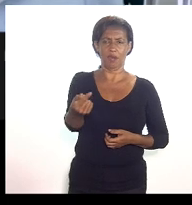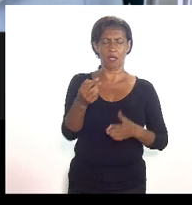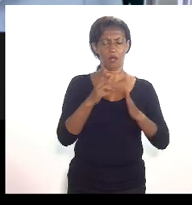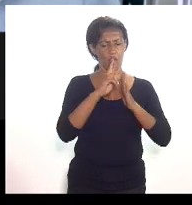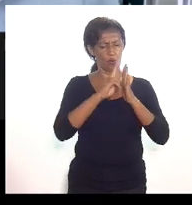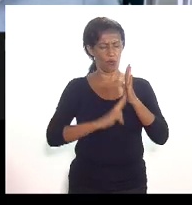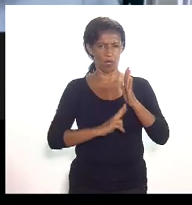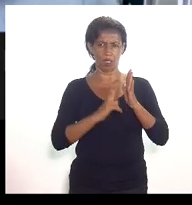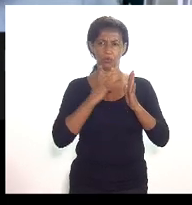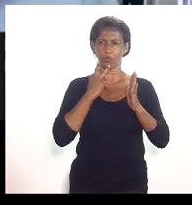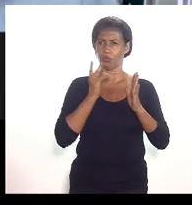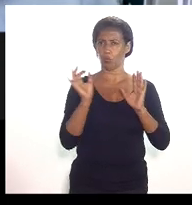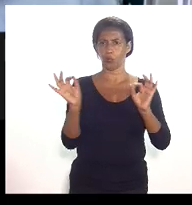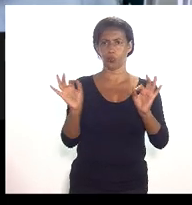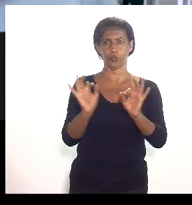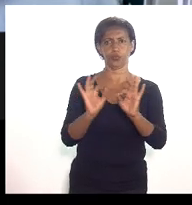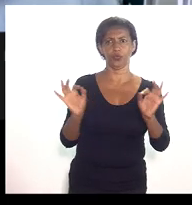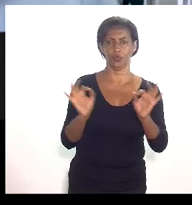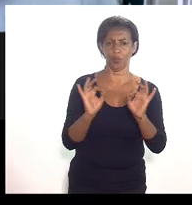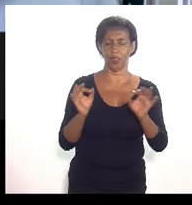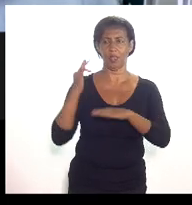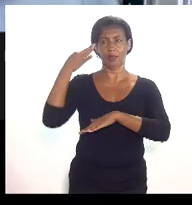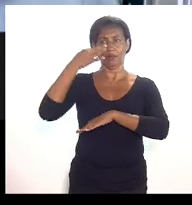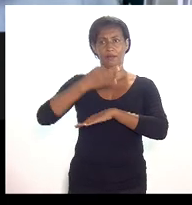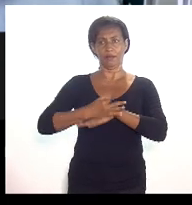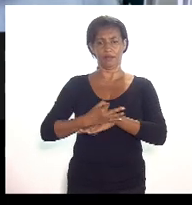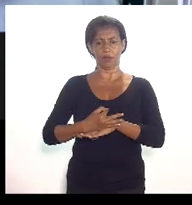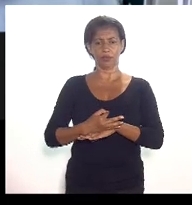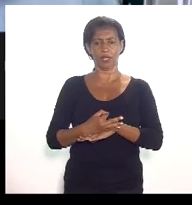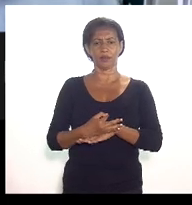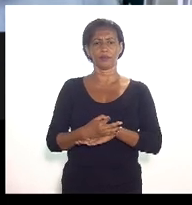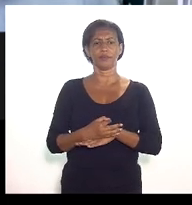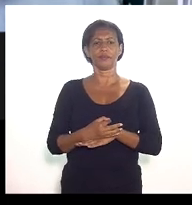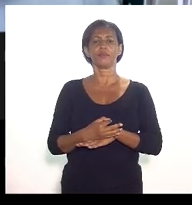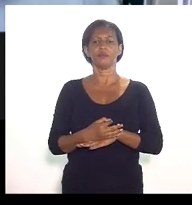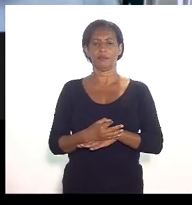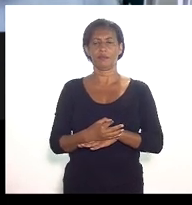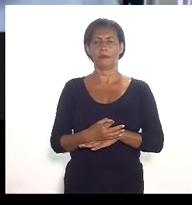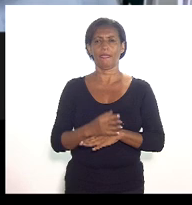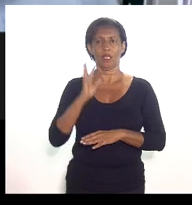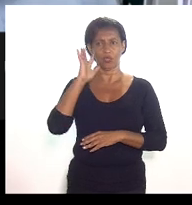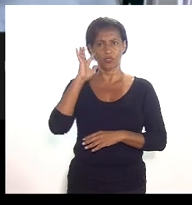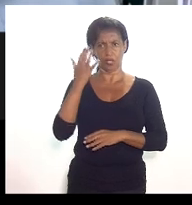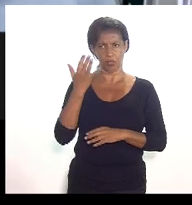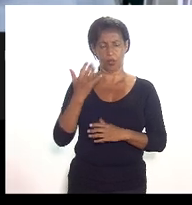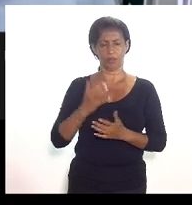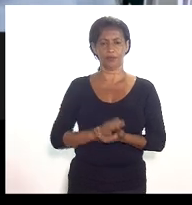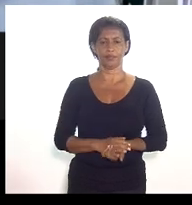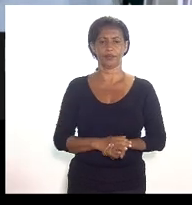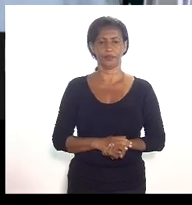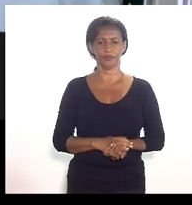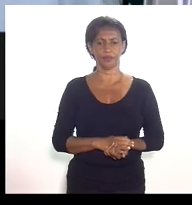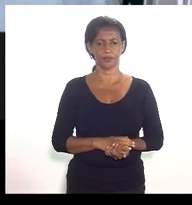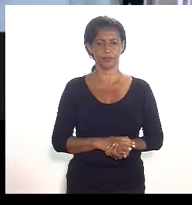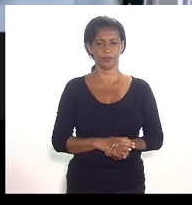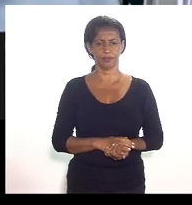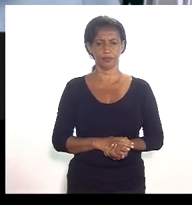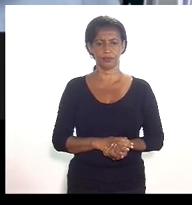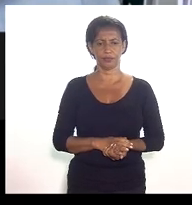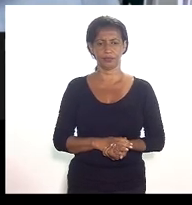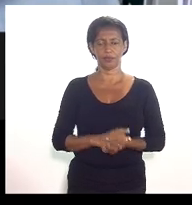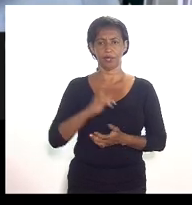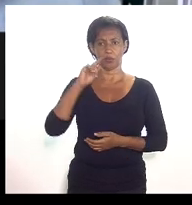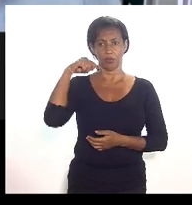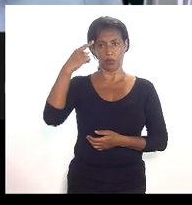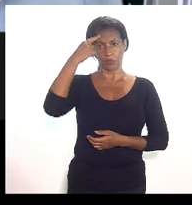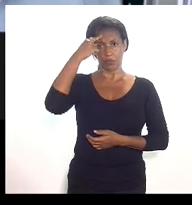pronunciar a respeito. A gente vota a divergência. Perfeito. Ok? Votamos a sua divergência. Então, retorna na semana que